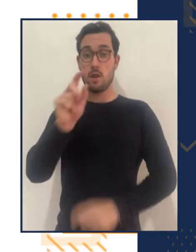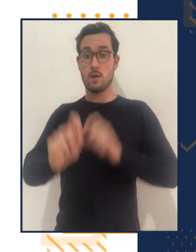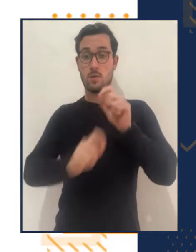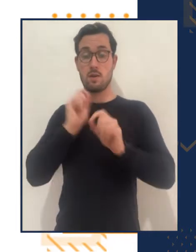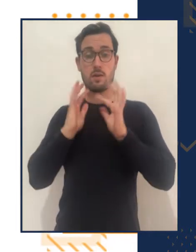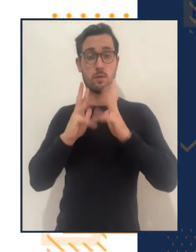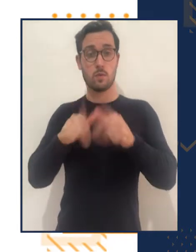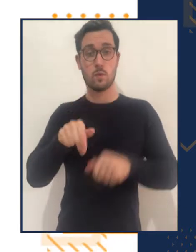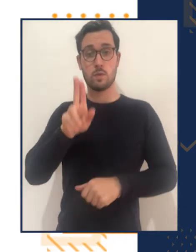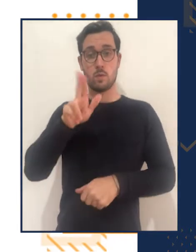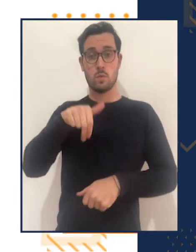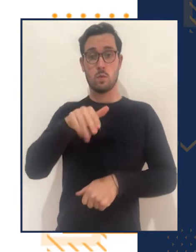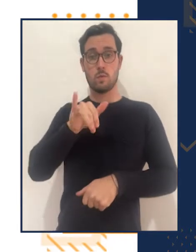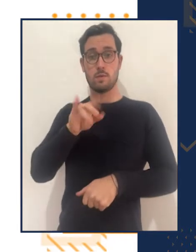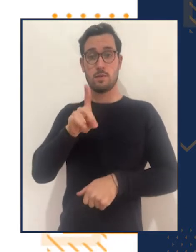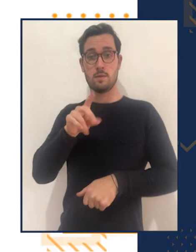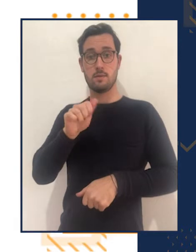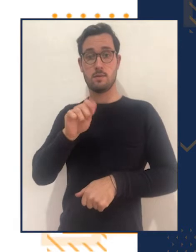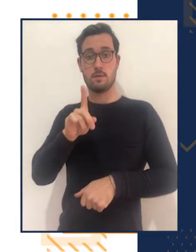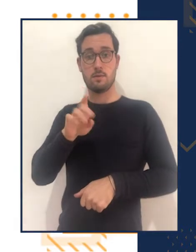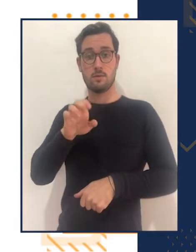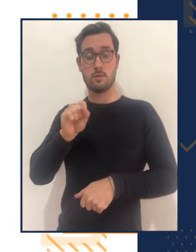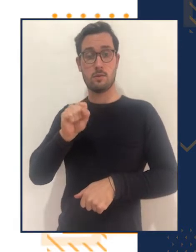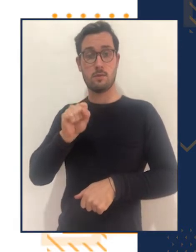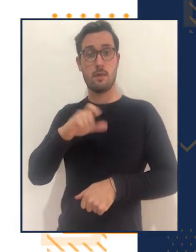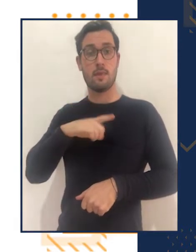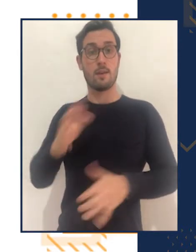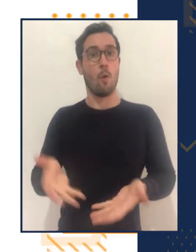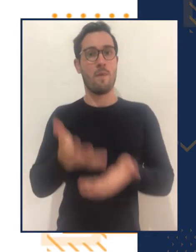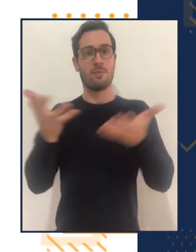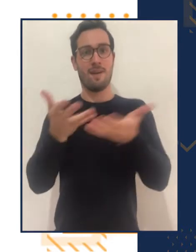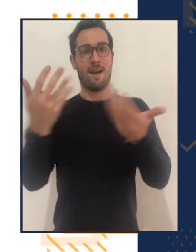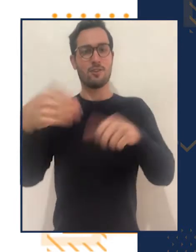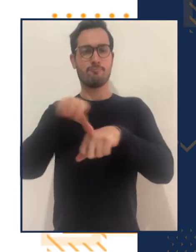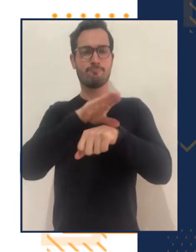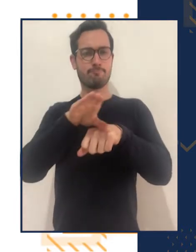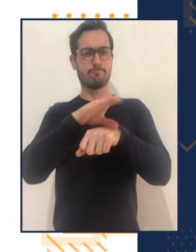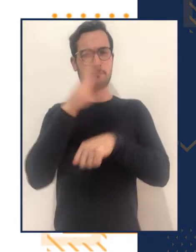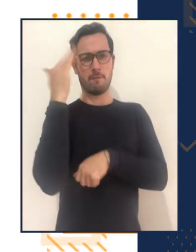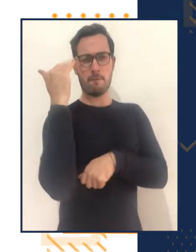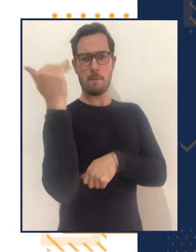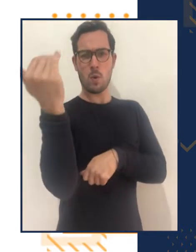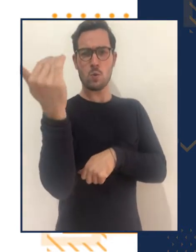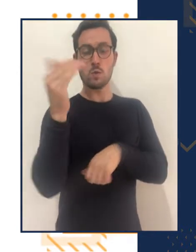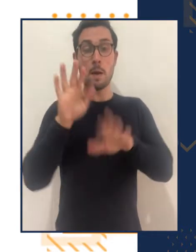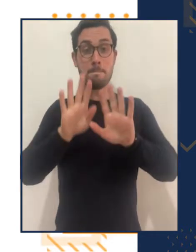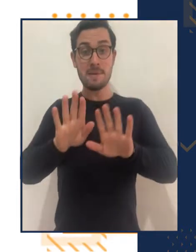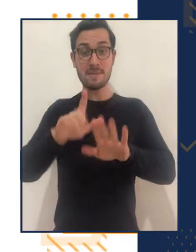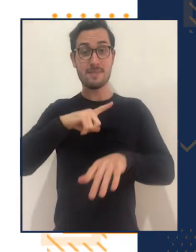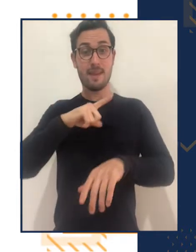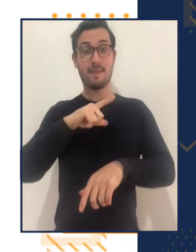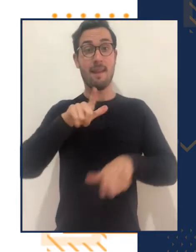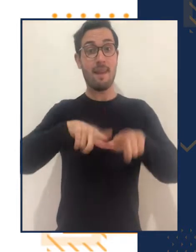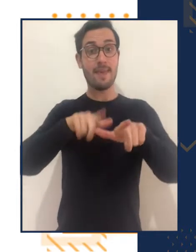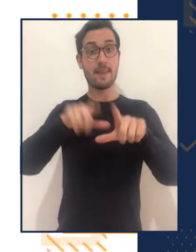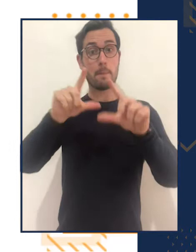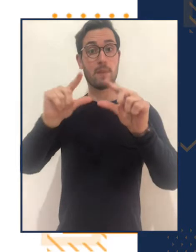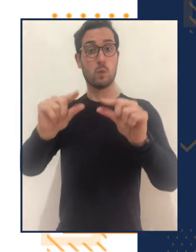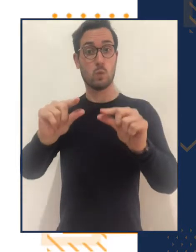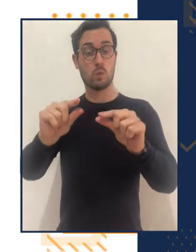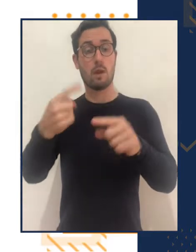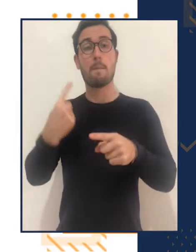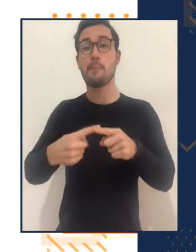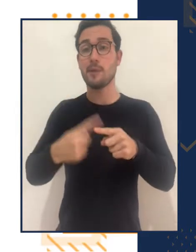Repara que todas as unidades, por mais que sejam em homenagem a cientistas, elas se encontram